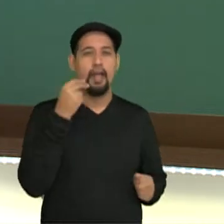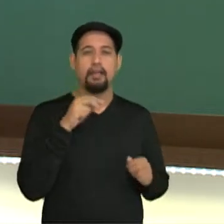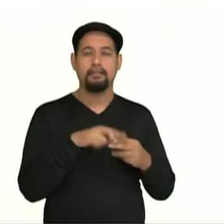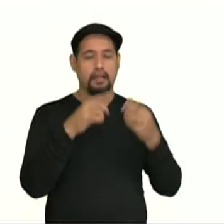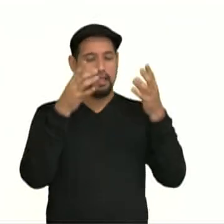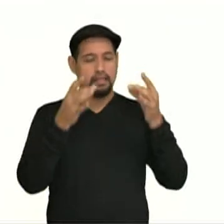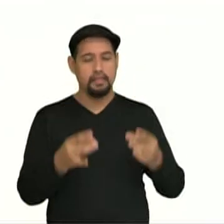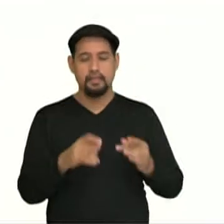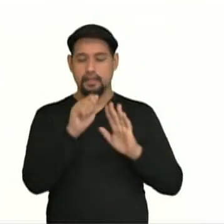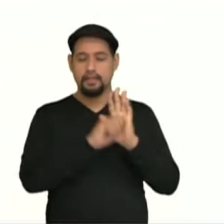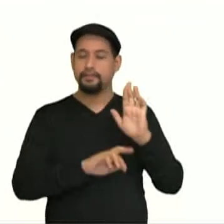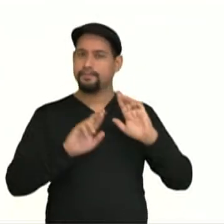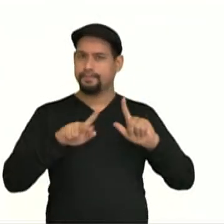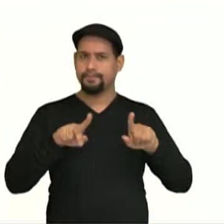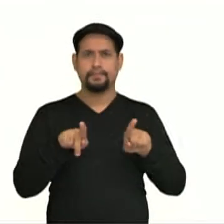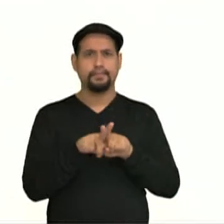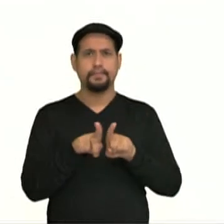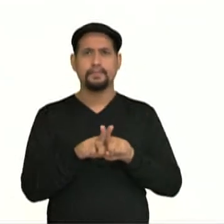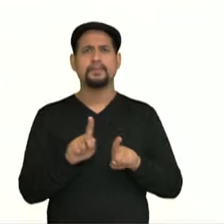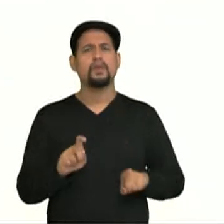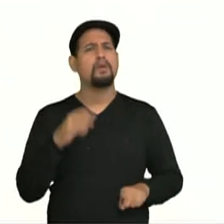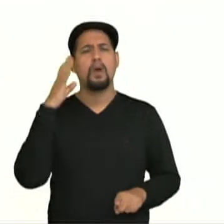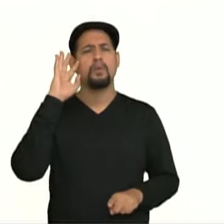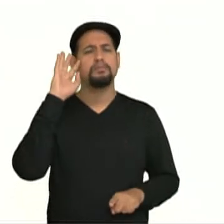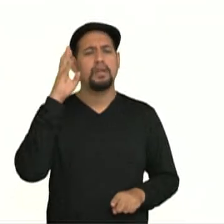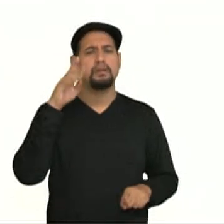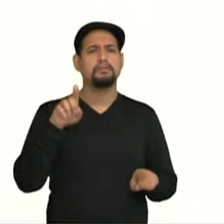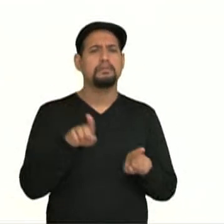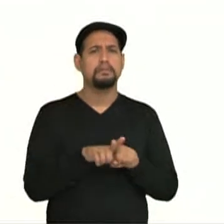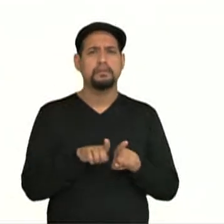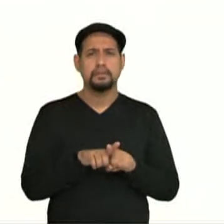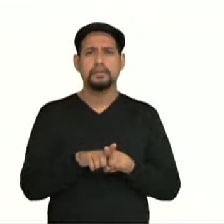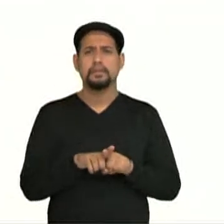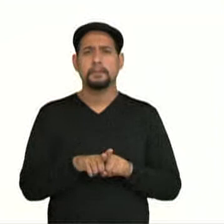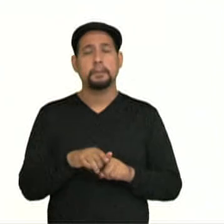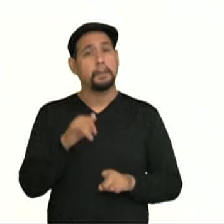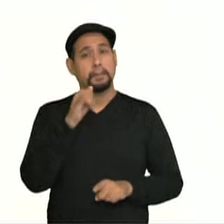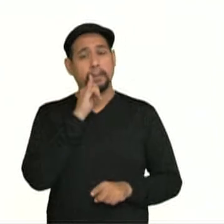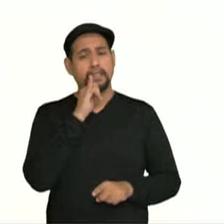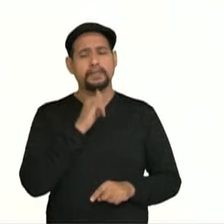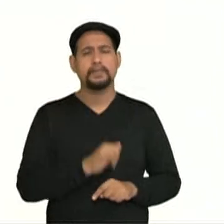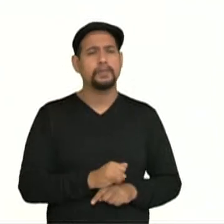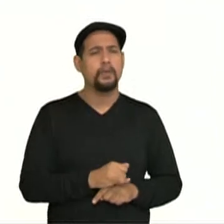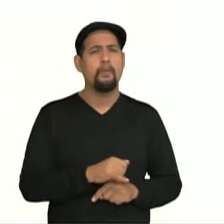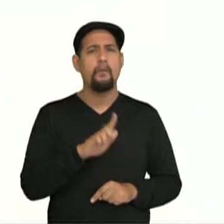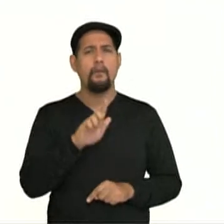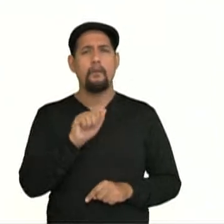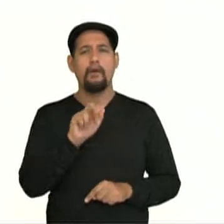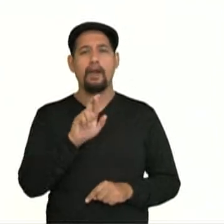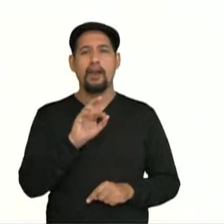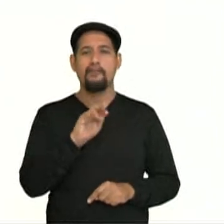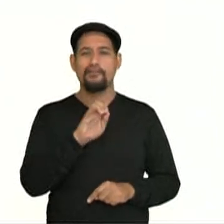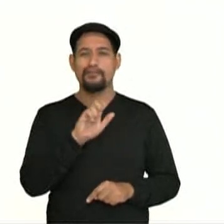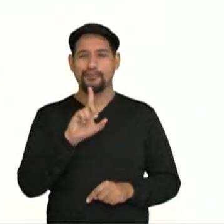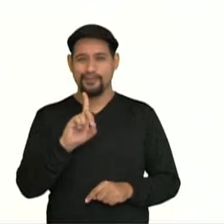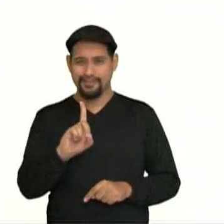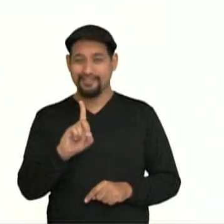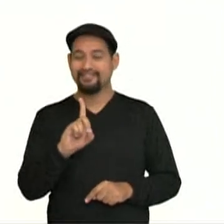Então lembrando vocês que o que será que nessa situação aqui Garfield está querendo dizer? Let's take a